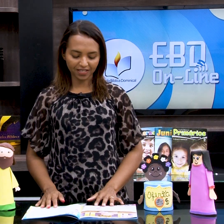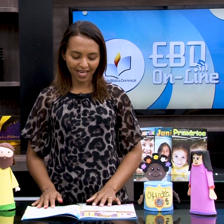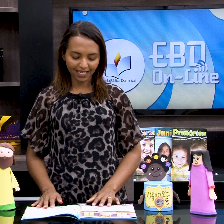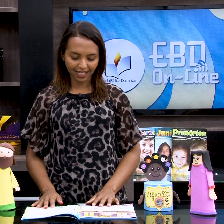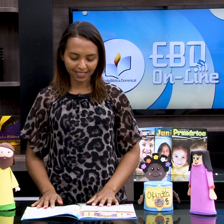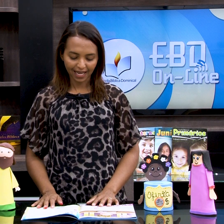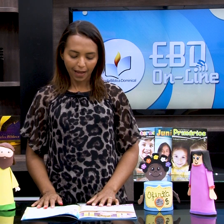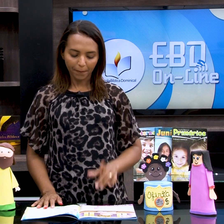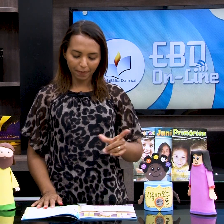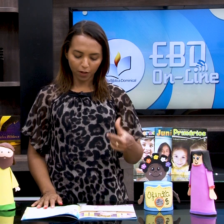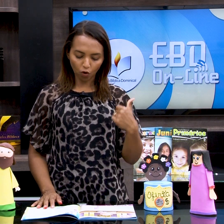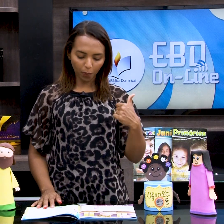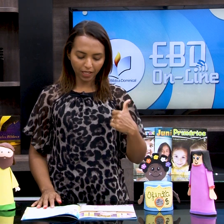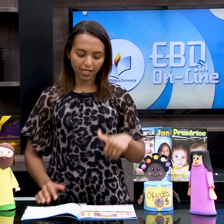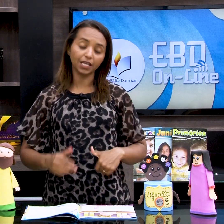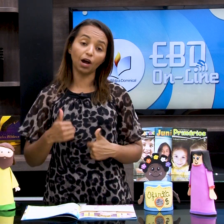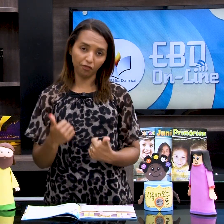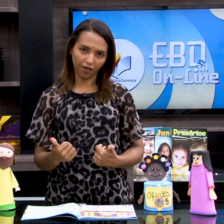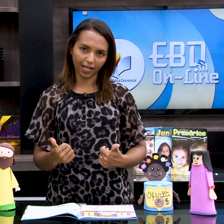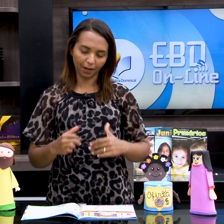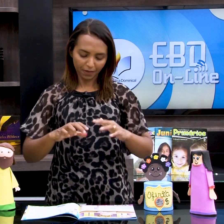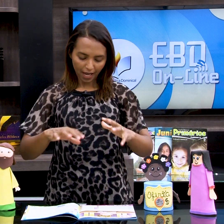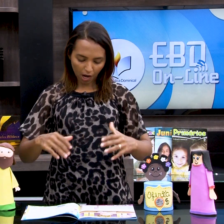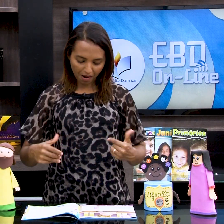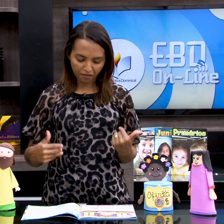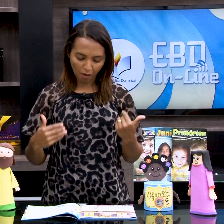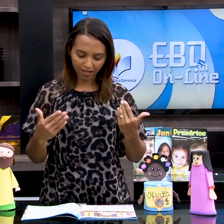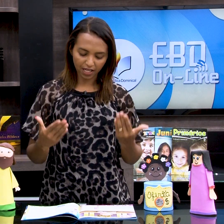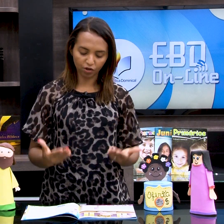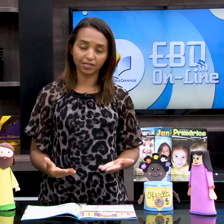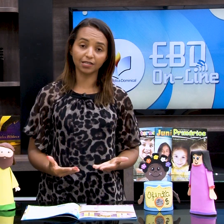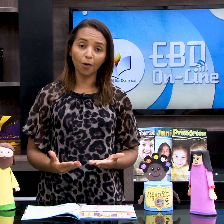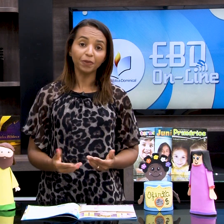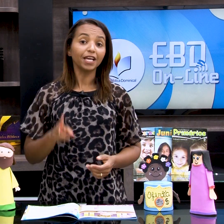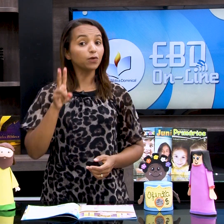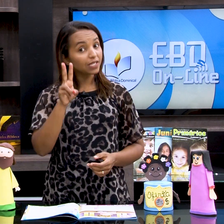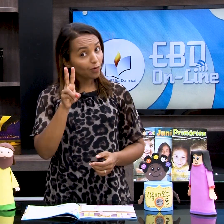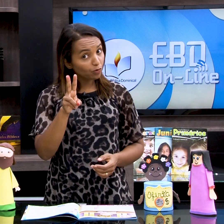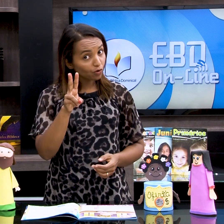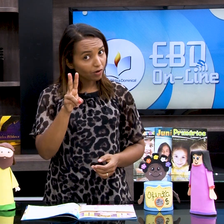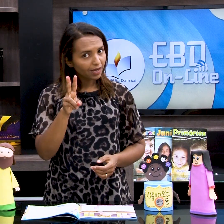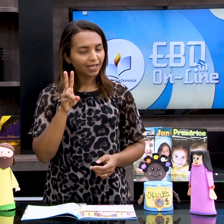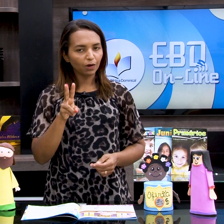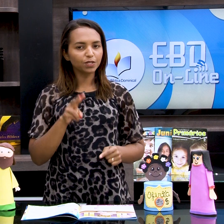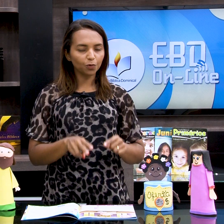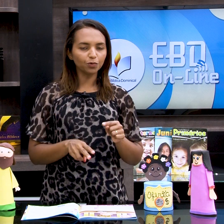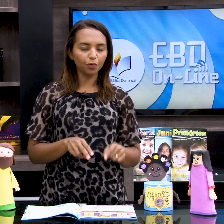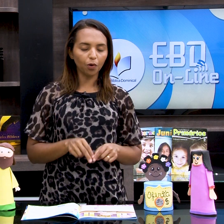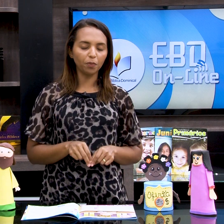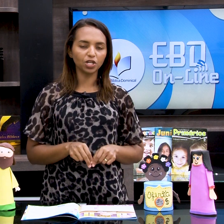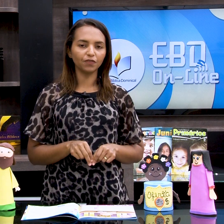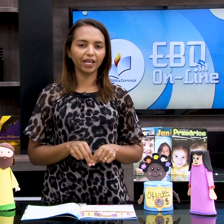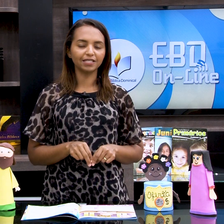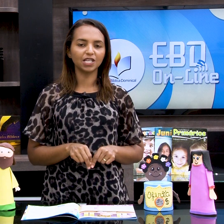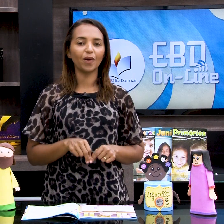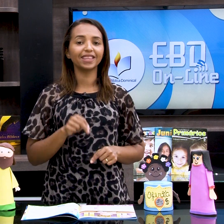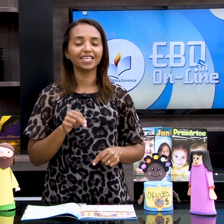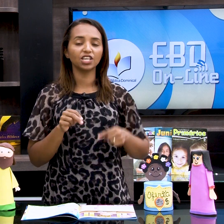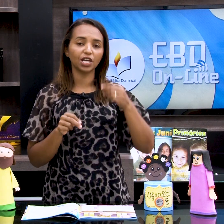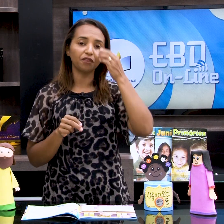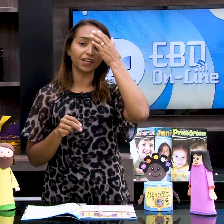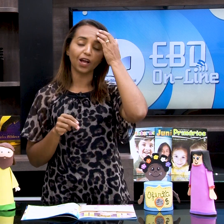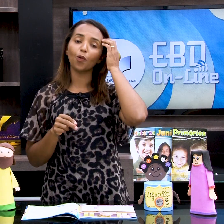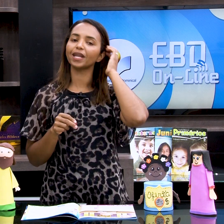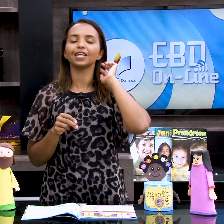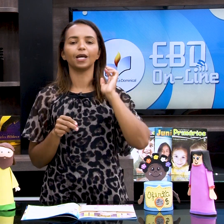você tem que fazer a criança primeiro compreender que a oferta é uma forma de adoração e o segundo que é o segundo objetivo da lição é